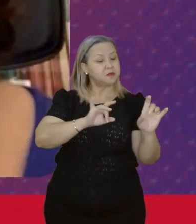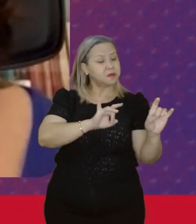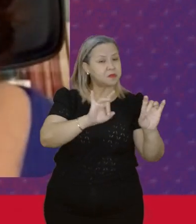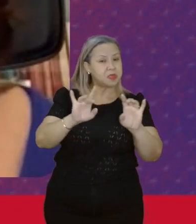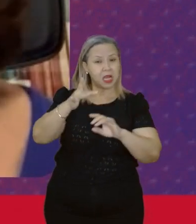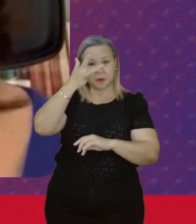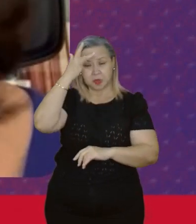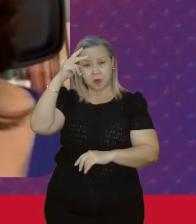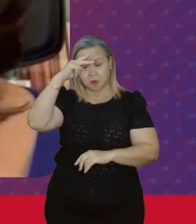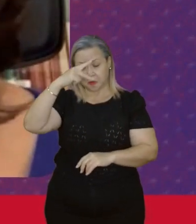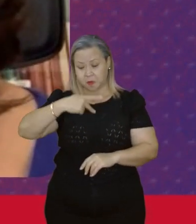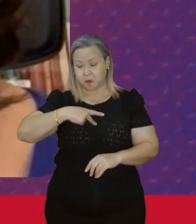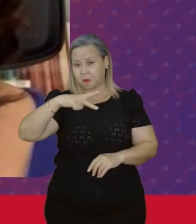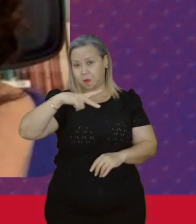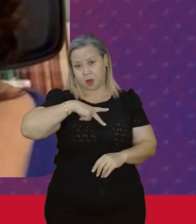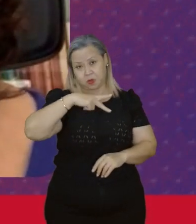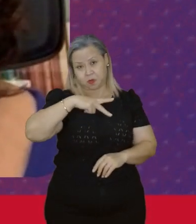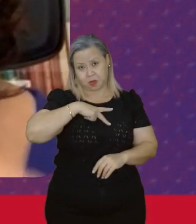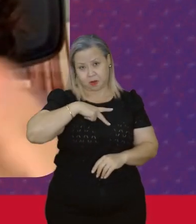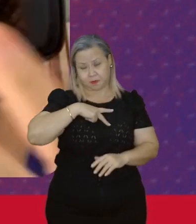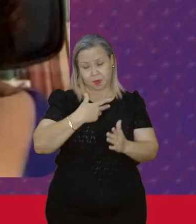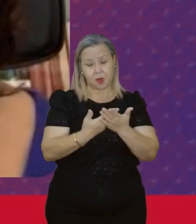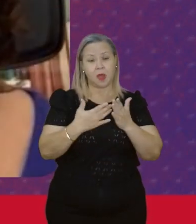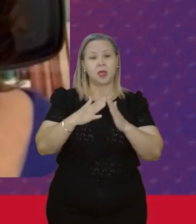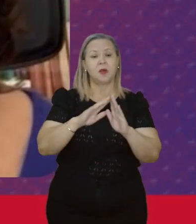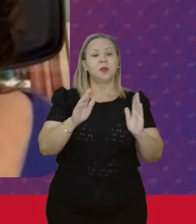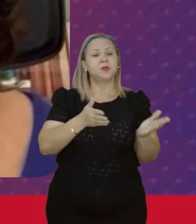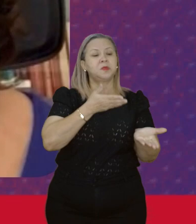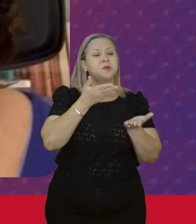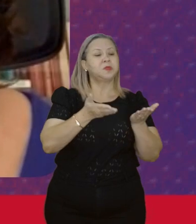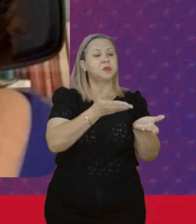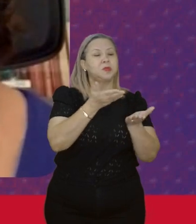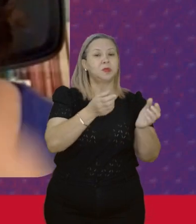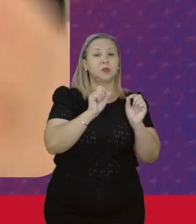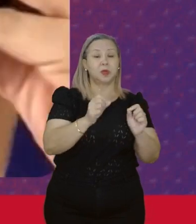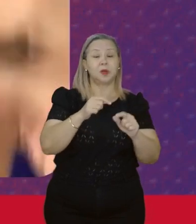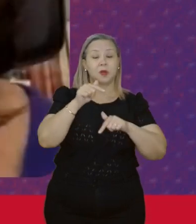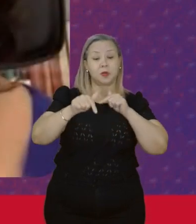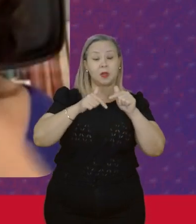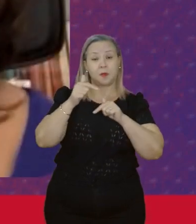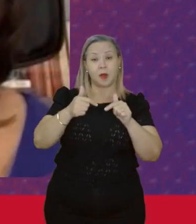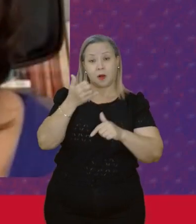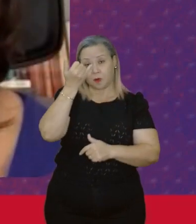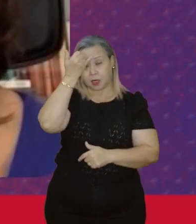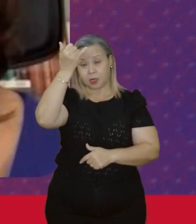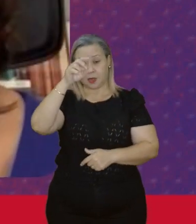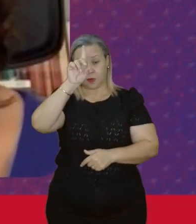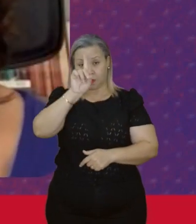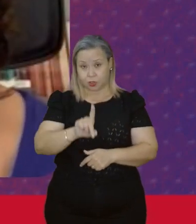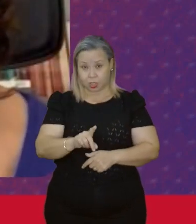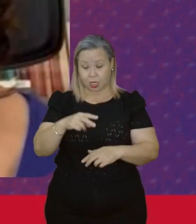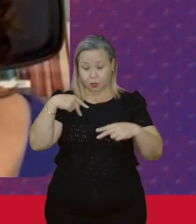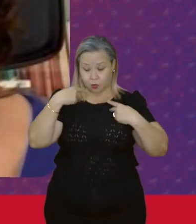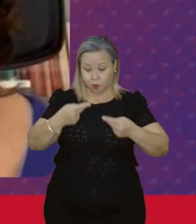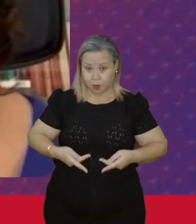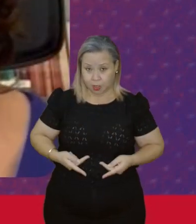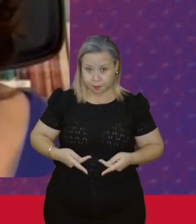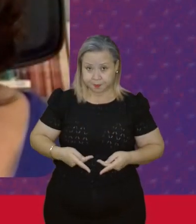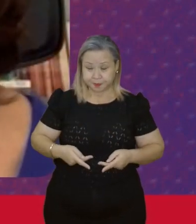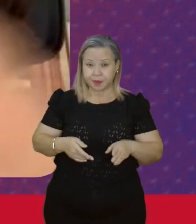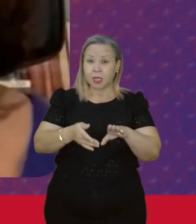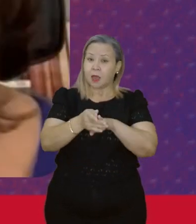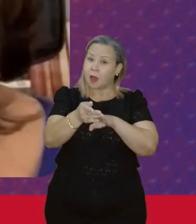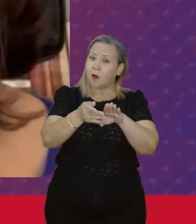A escola não induz isso. A escola trabalha com a ideia do direito humano à orientação sexual e, portanto,